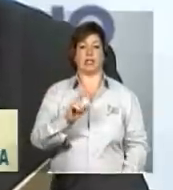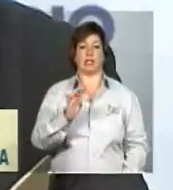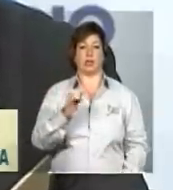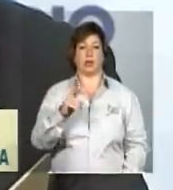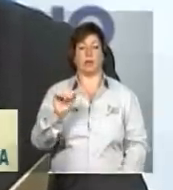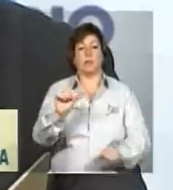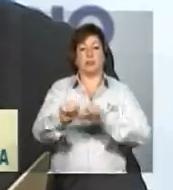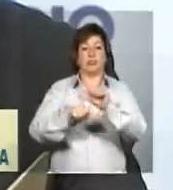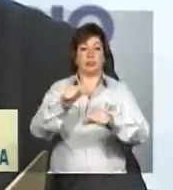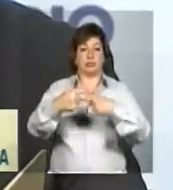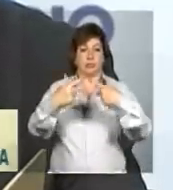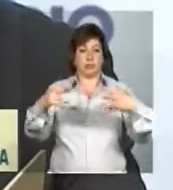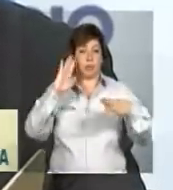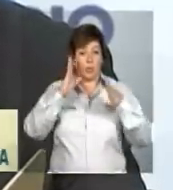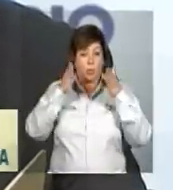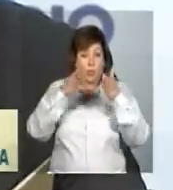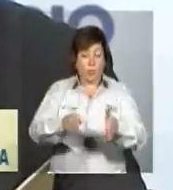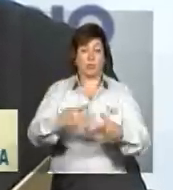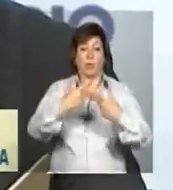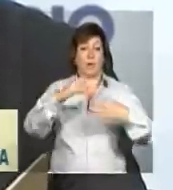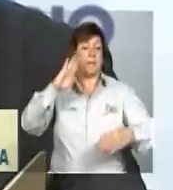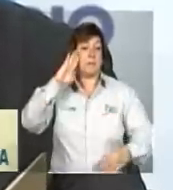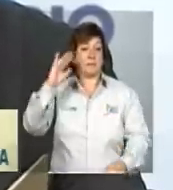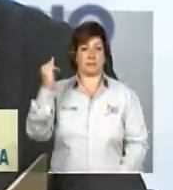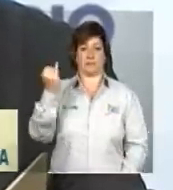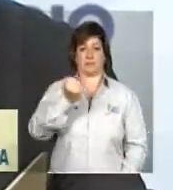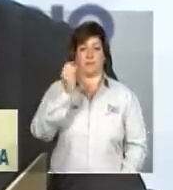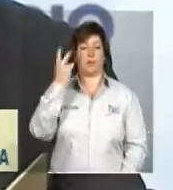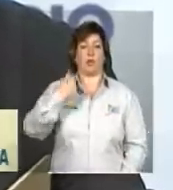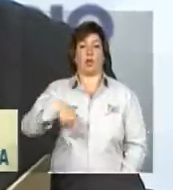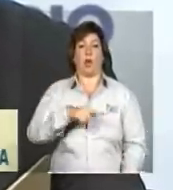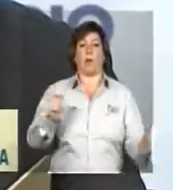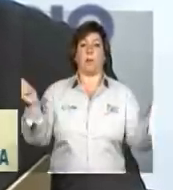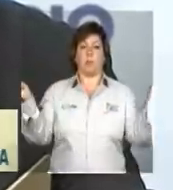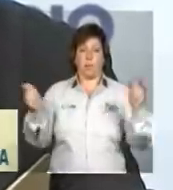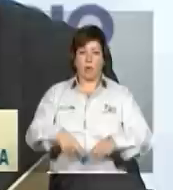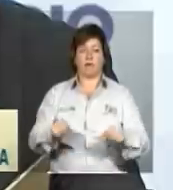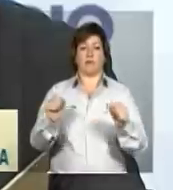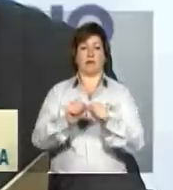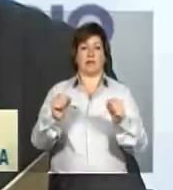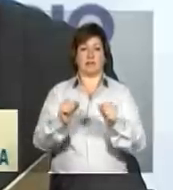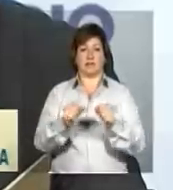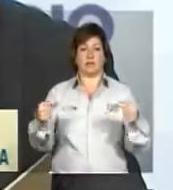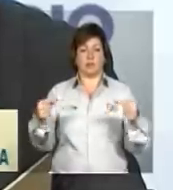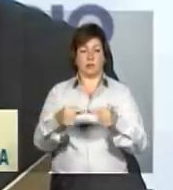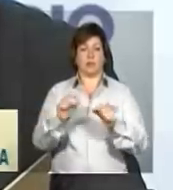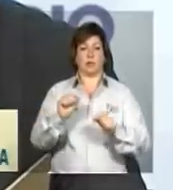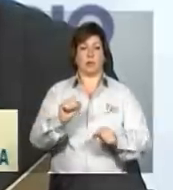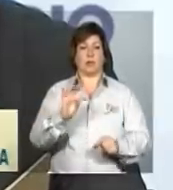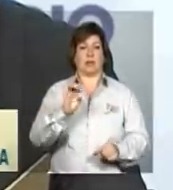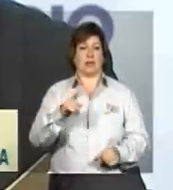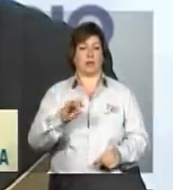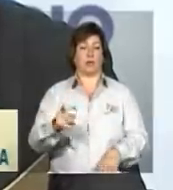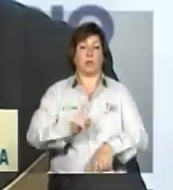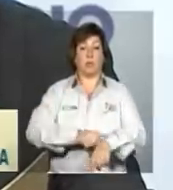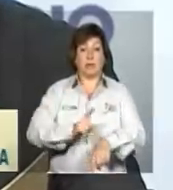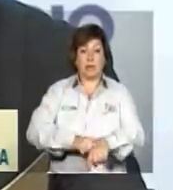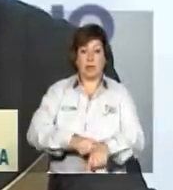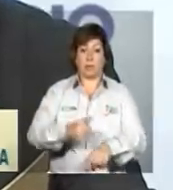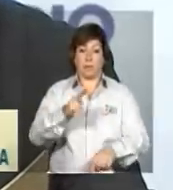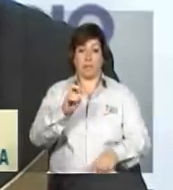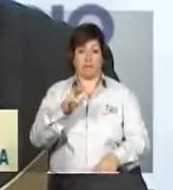nas questões realmente cruciais para que possamos concluir a negociação do texto no tempo